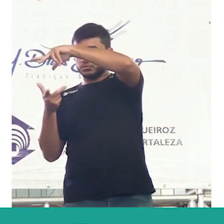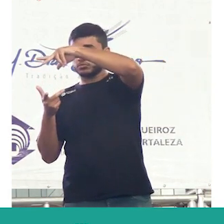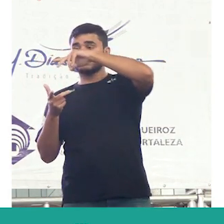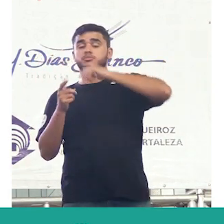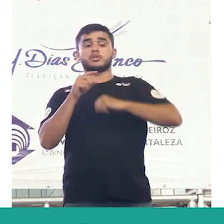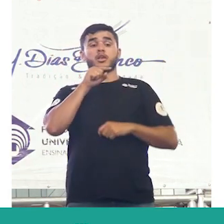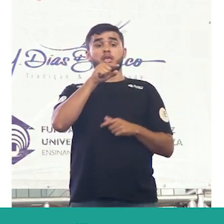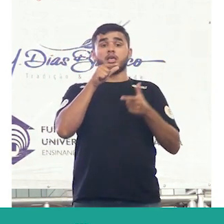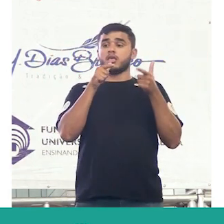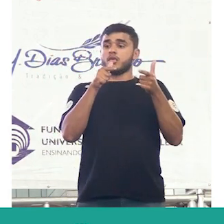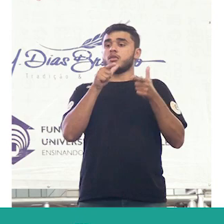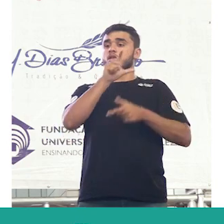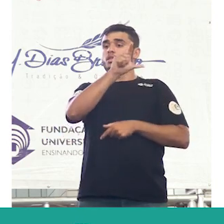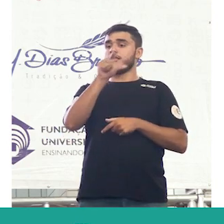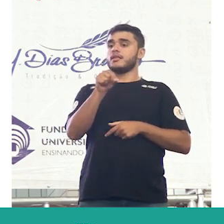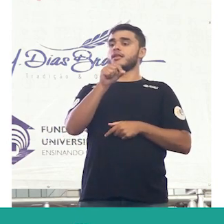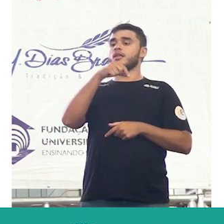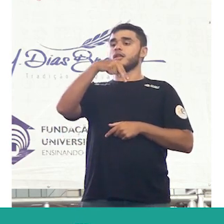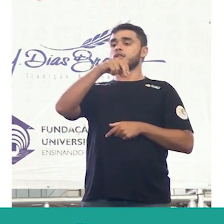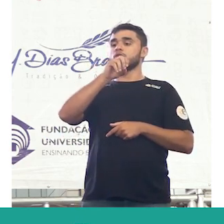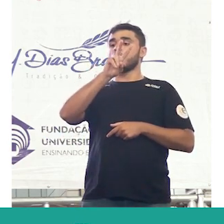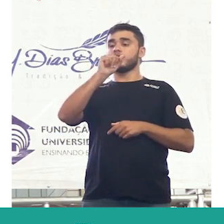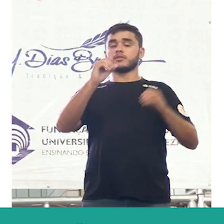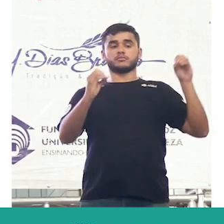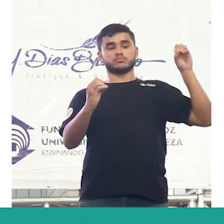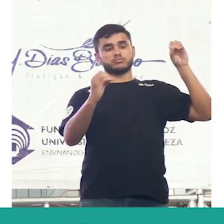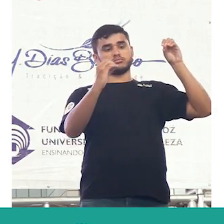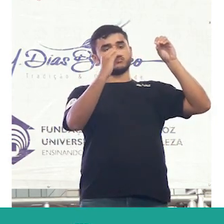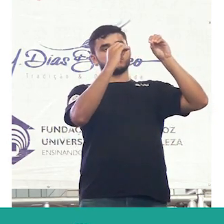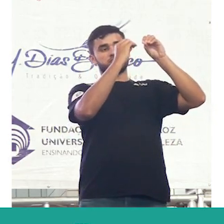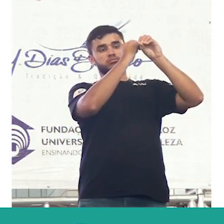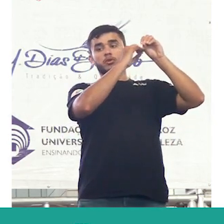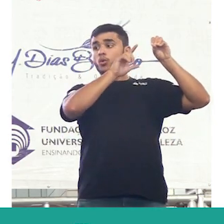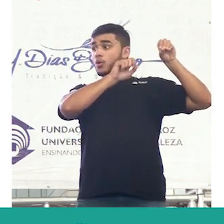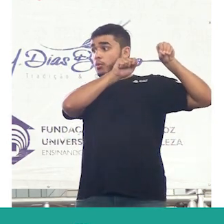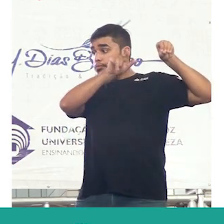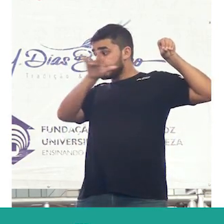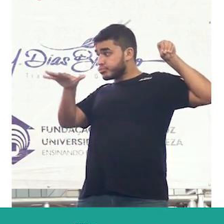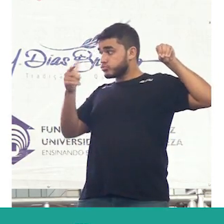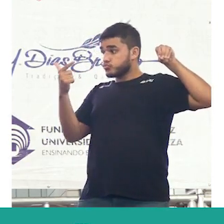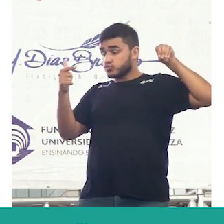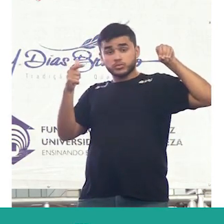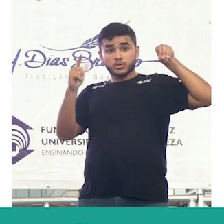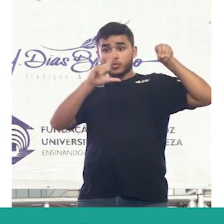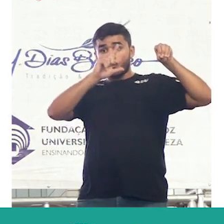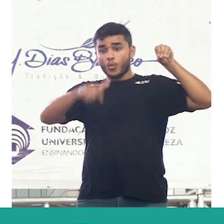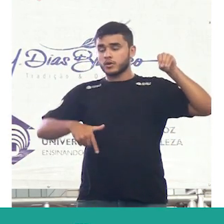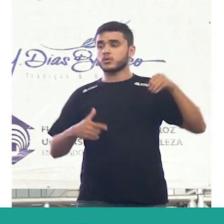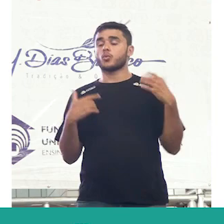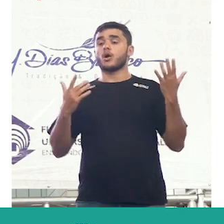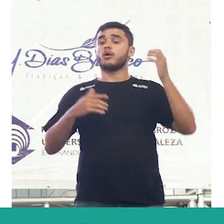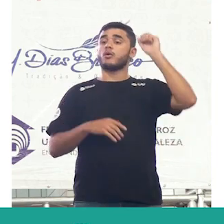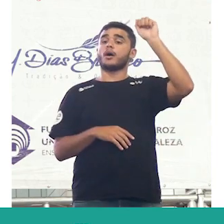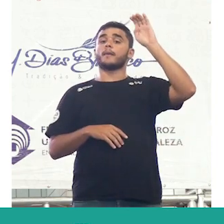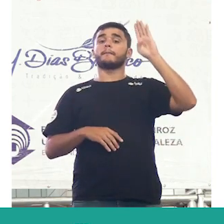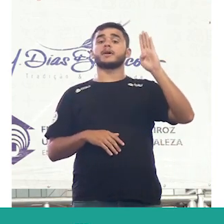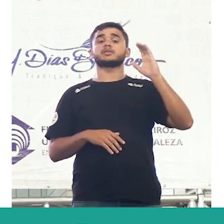lua nova. Ela tapa o Sol. A Haroldim pergunta, qual item você vai marcar